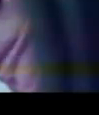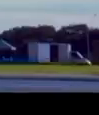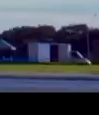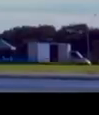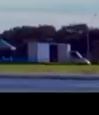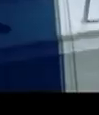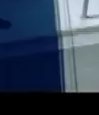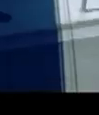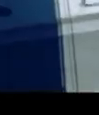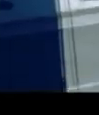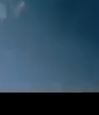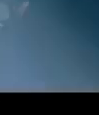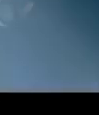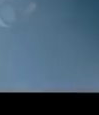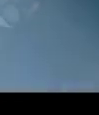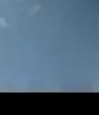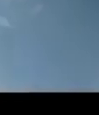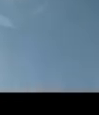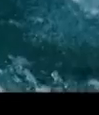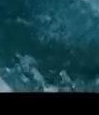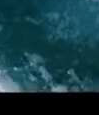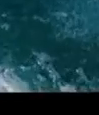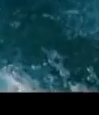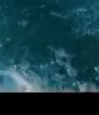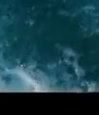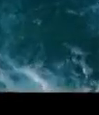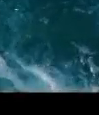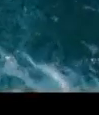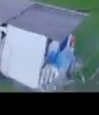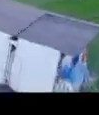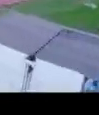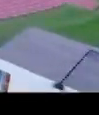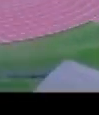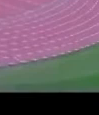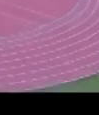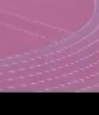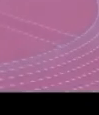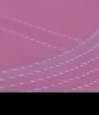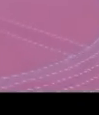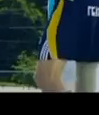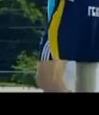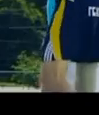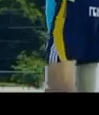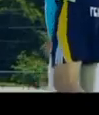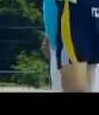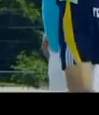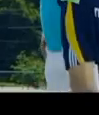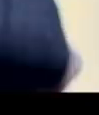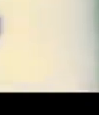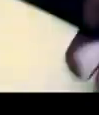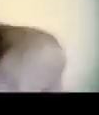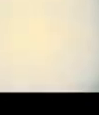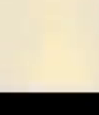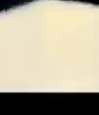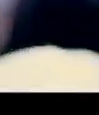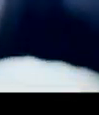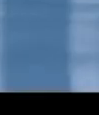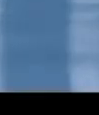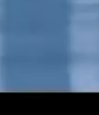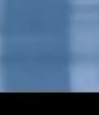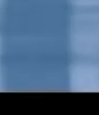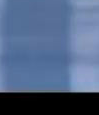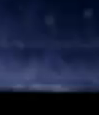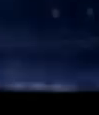ver as pessoas aproveitando a infraestrutura que é uma das mais modernas do planeta. E o mais bacana é que não é só para atletas, é para todo mundo.